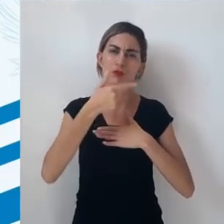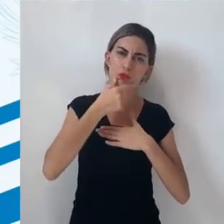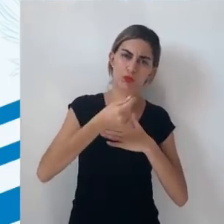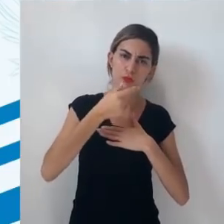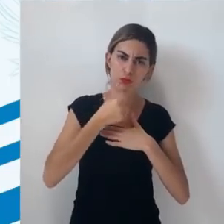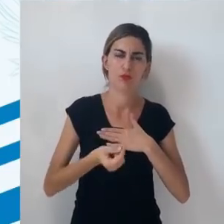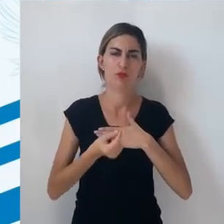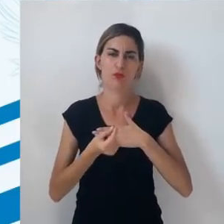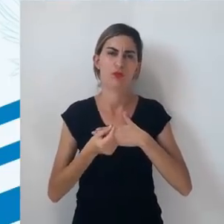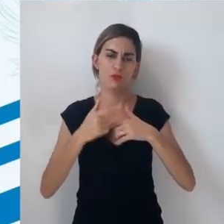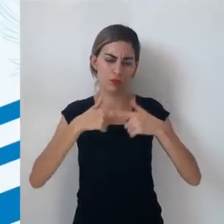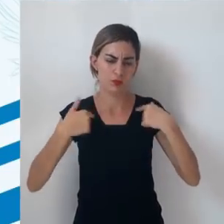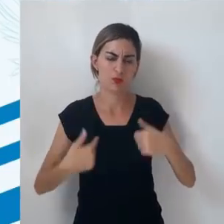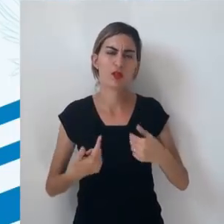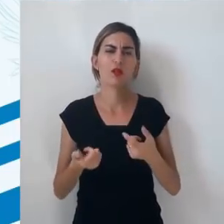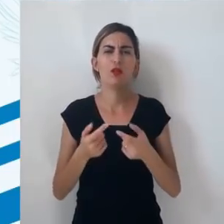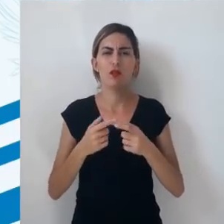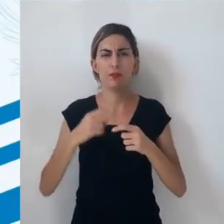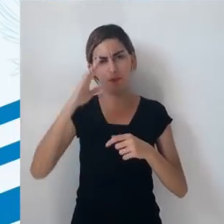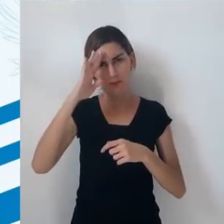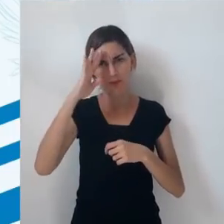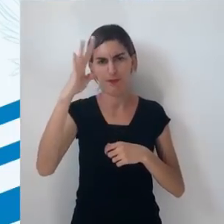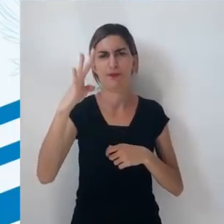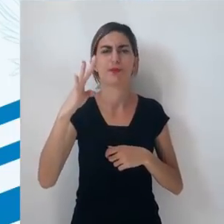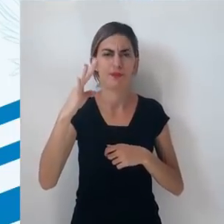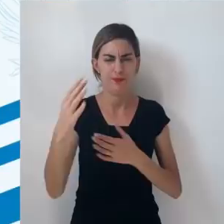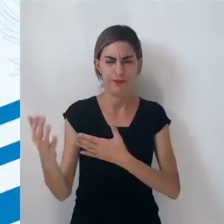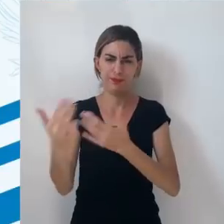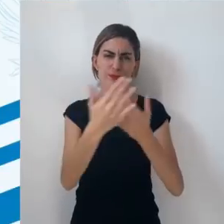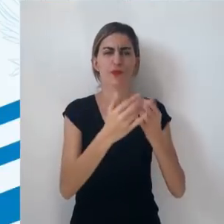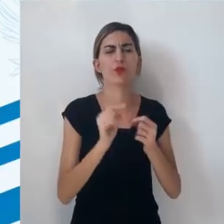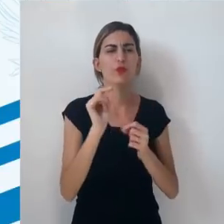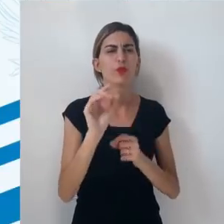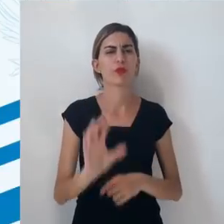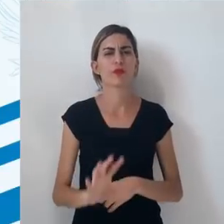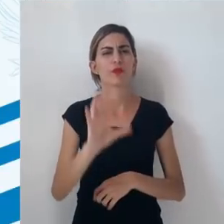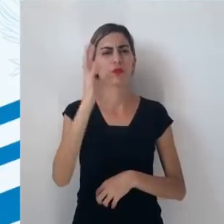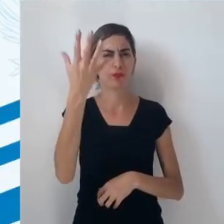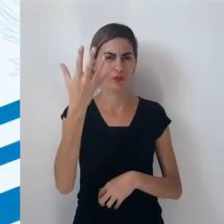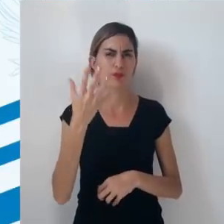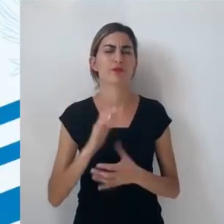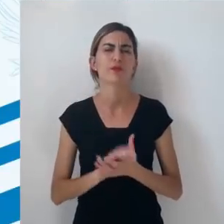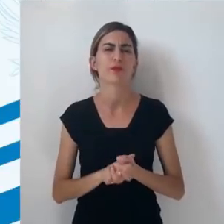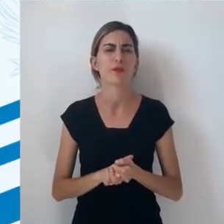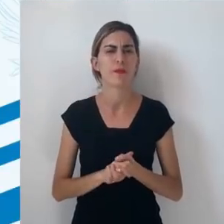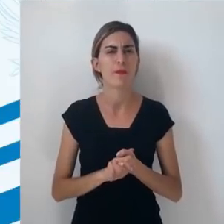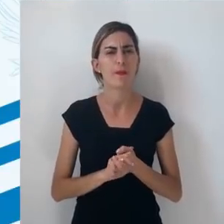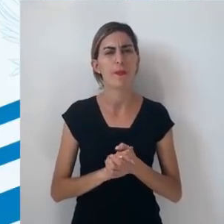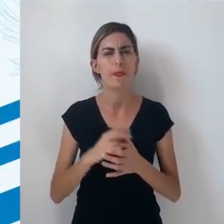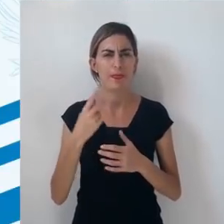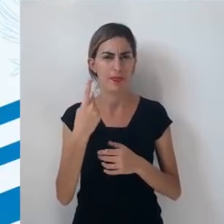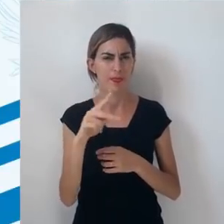sistema reprodutor feminino, principalmente na adolescência, o que é que vai acontecer?